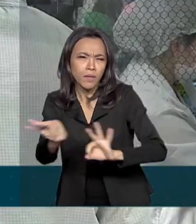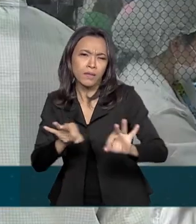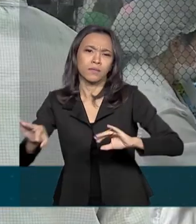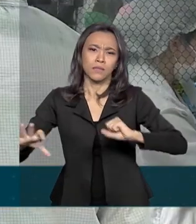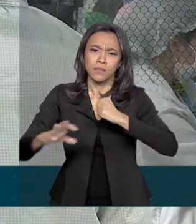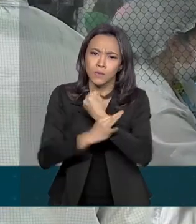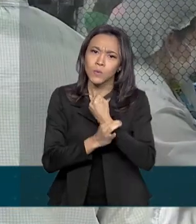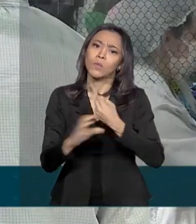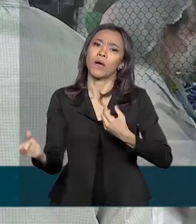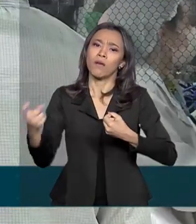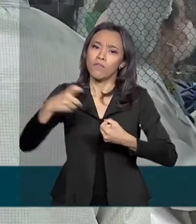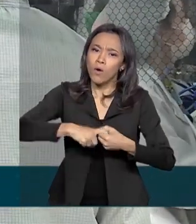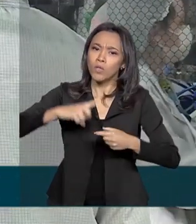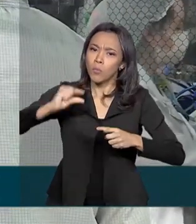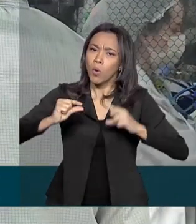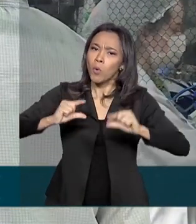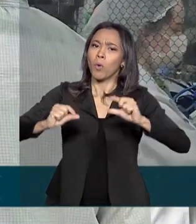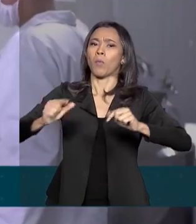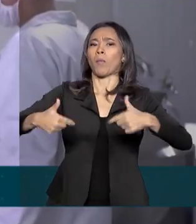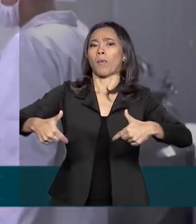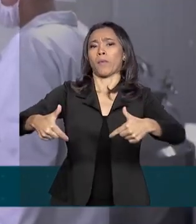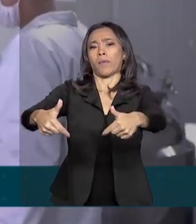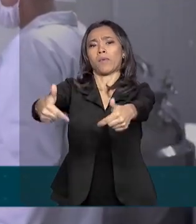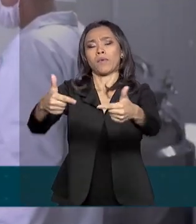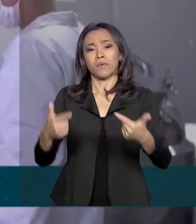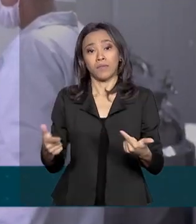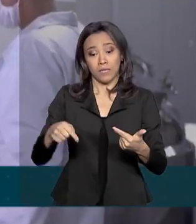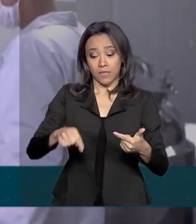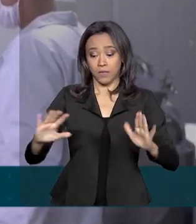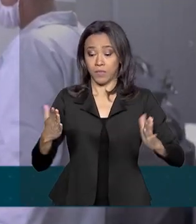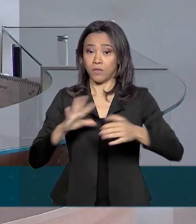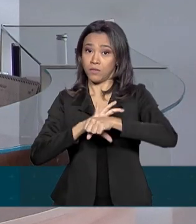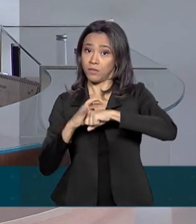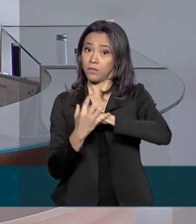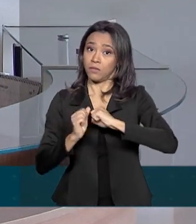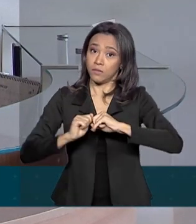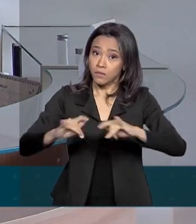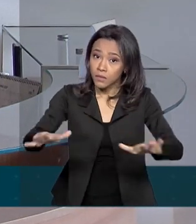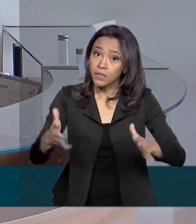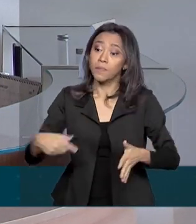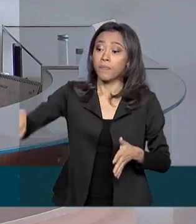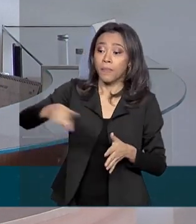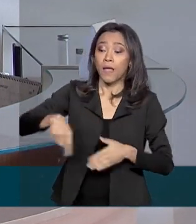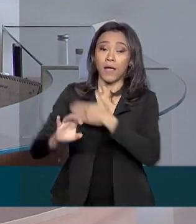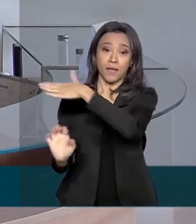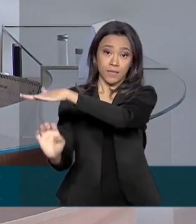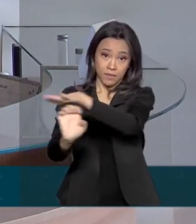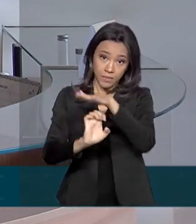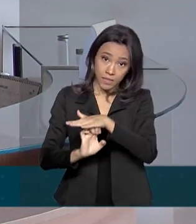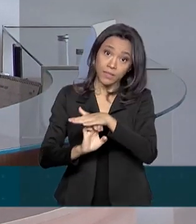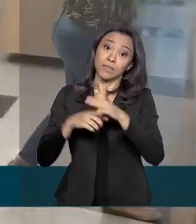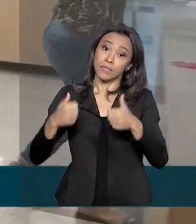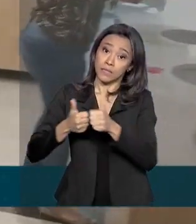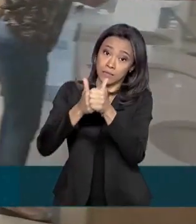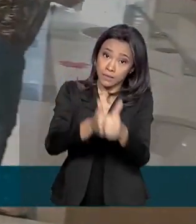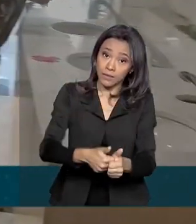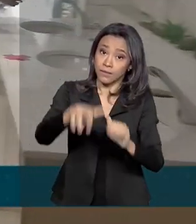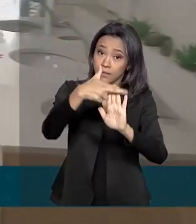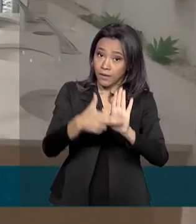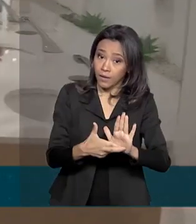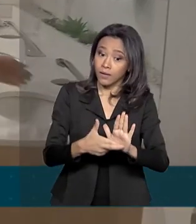para o retorno gradual das atividades durante a pandemia da Covid-19. As empresas devem seguir protocolos